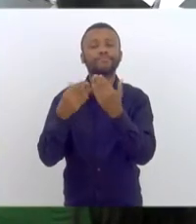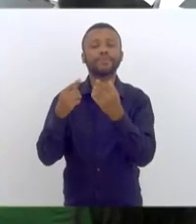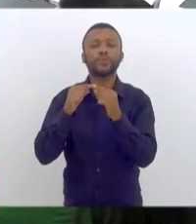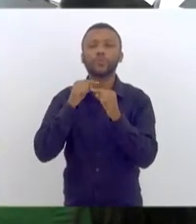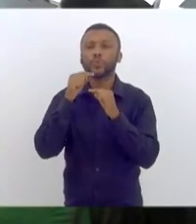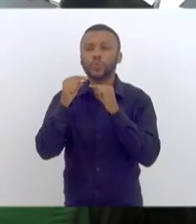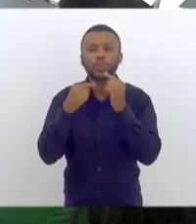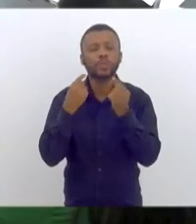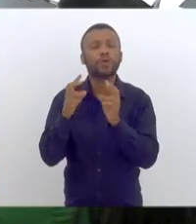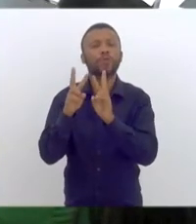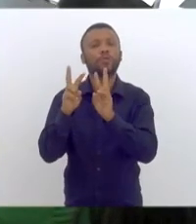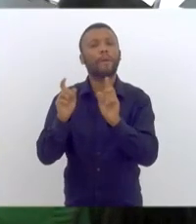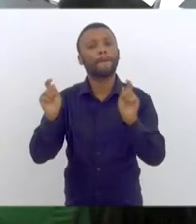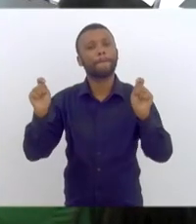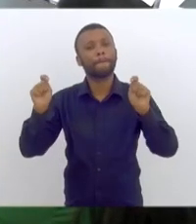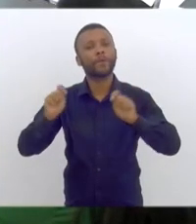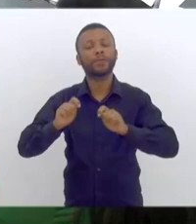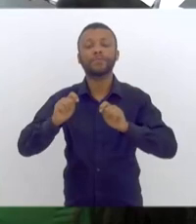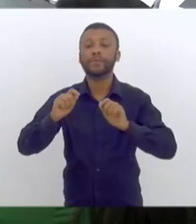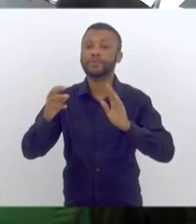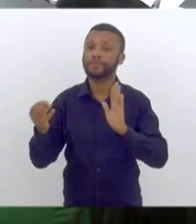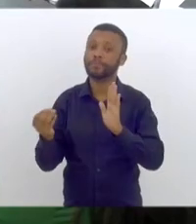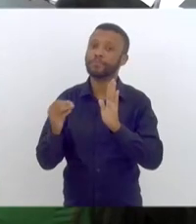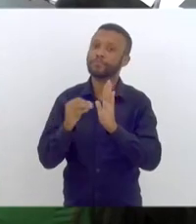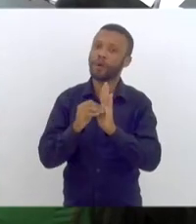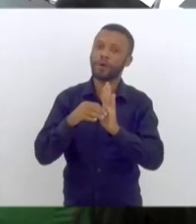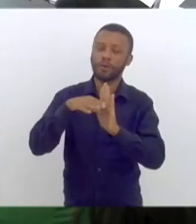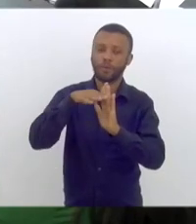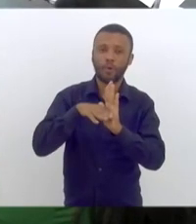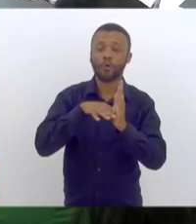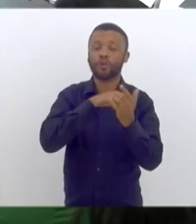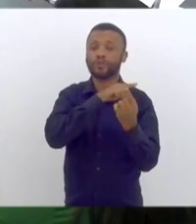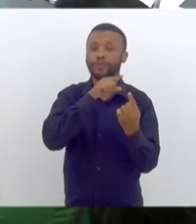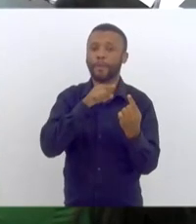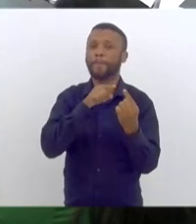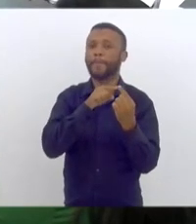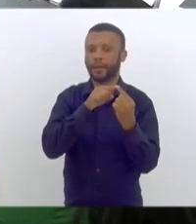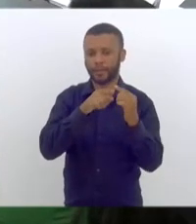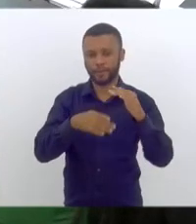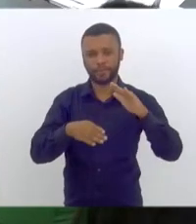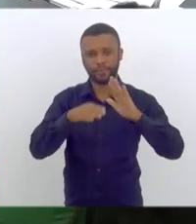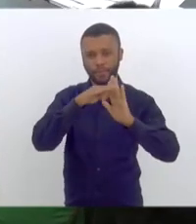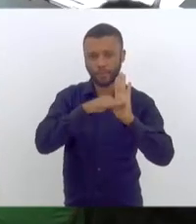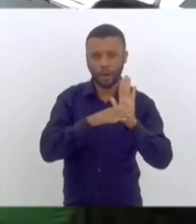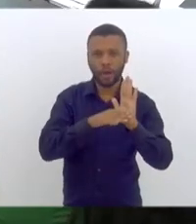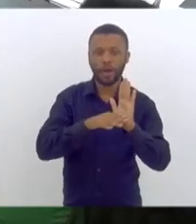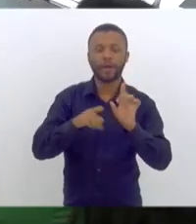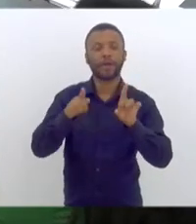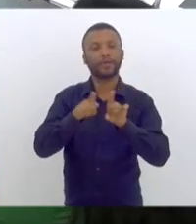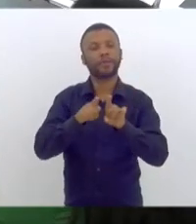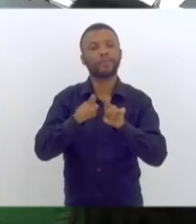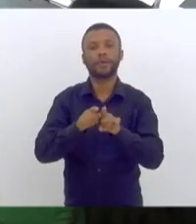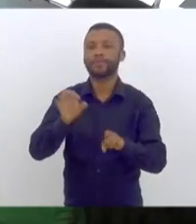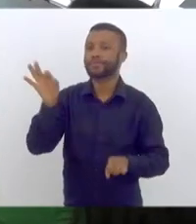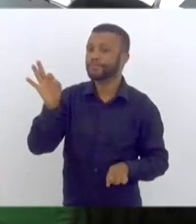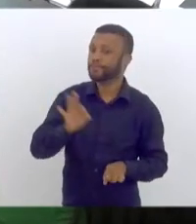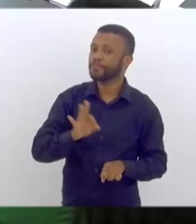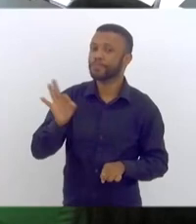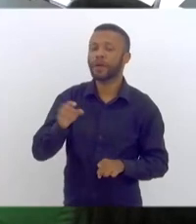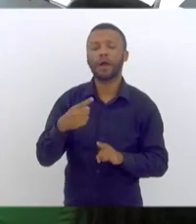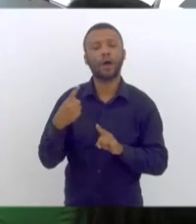sobre uma possível inclusão de metas e de indicadores Porque se é uma política pública